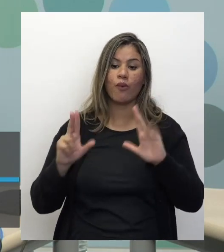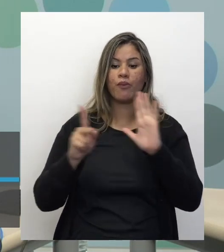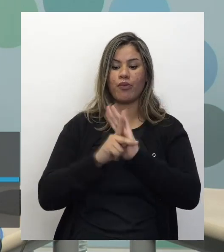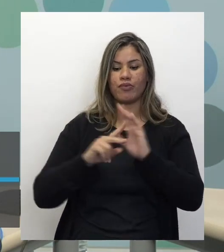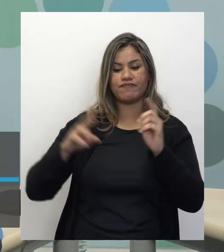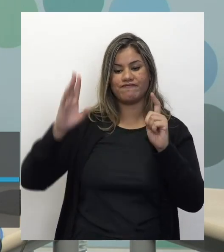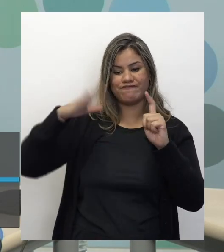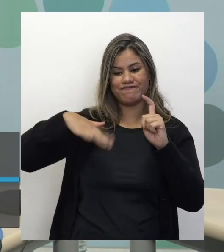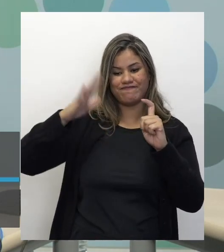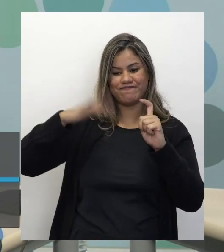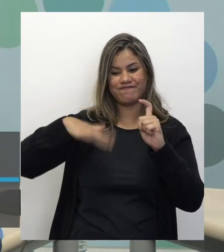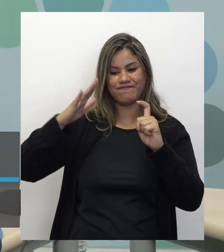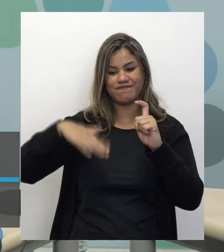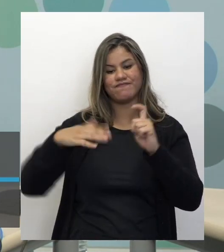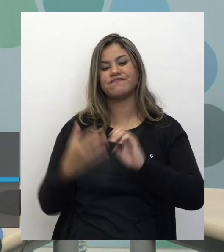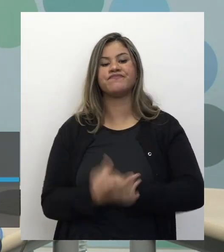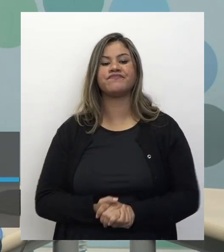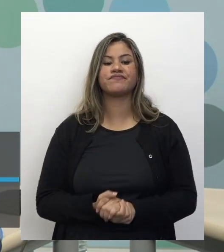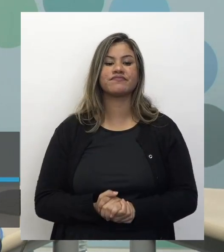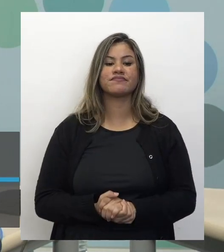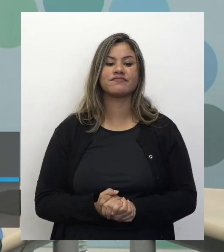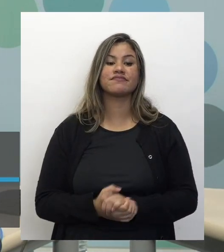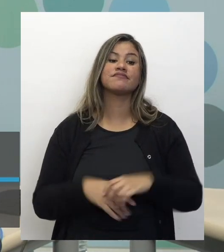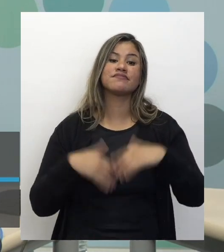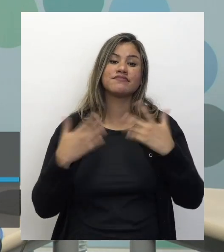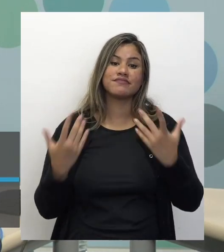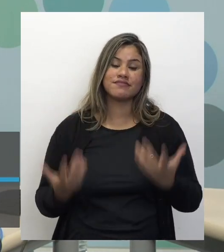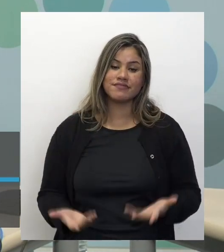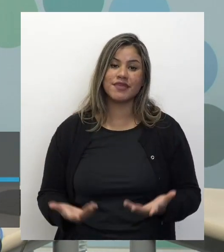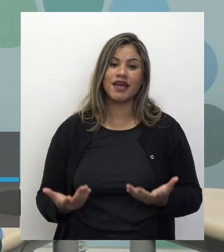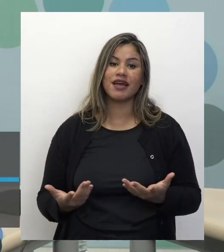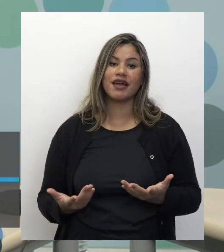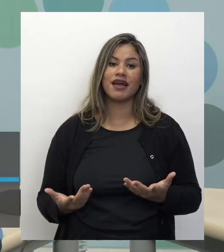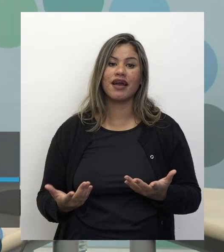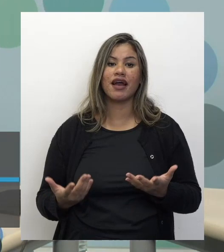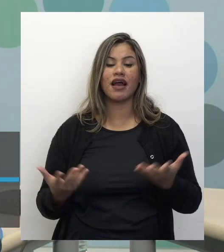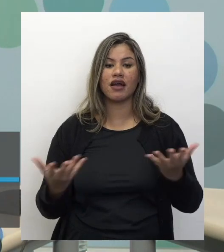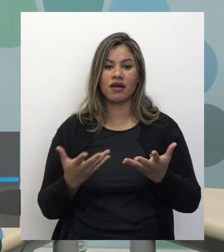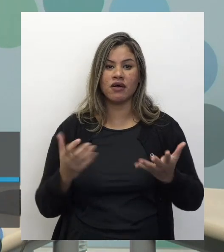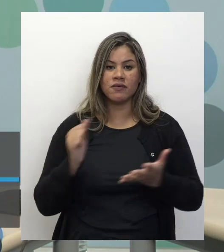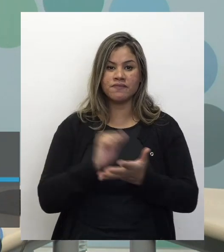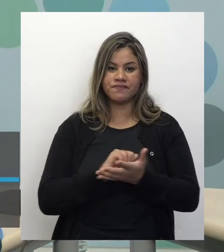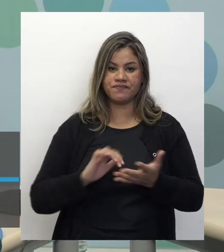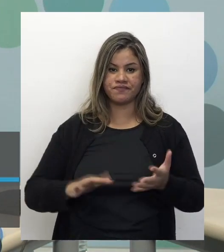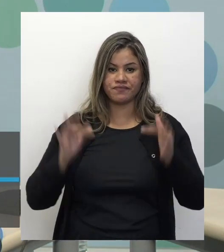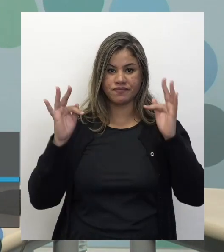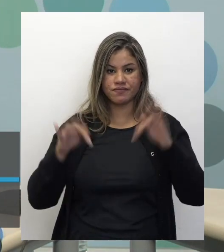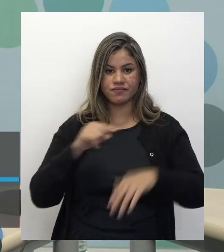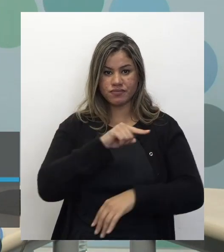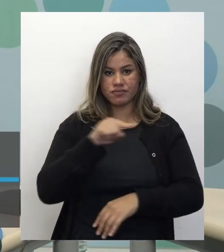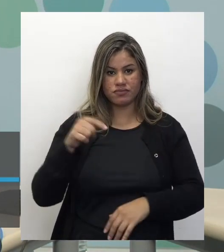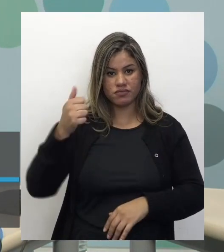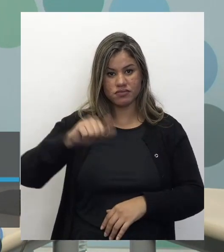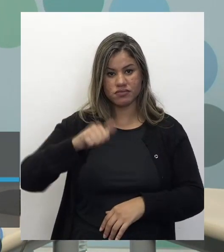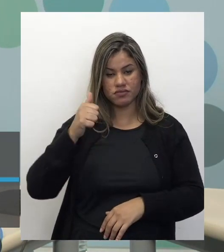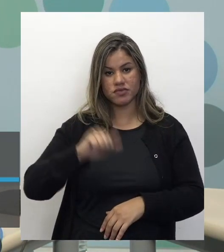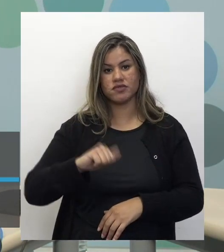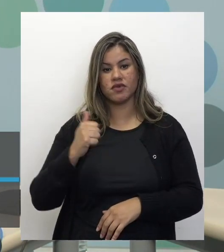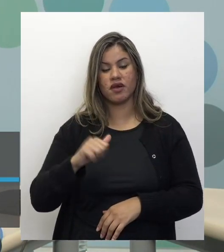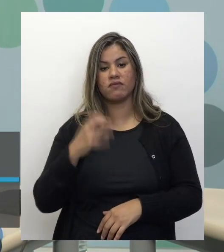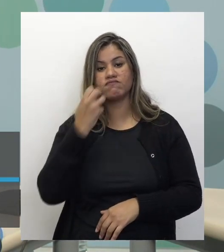mitologia, né? Então é isso, pessoal. Vamos agora para os nossos exercícios finais, para vocês avaliarem o quanto vocês